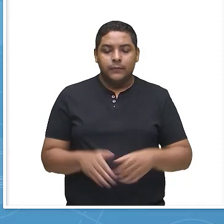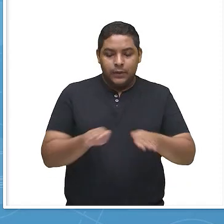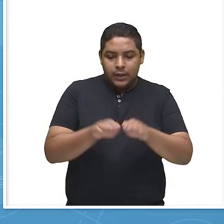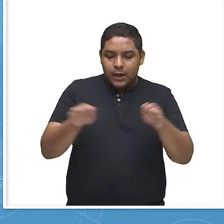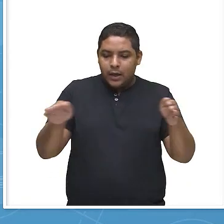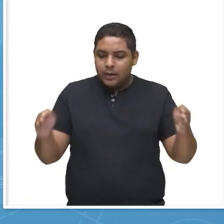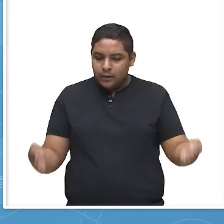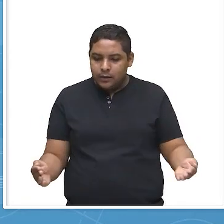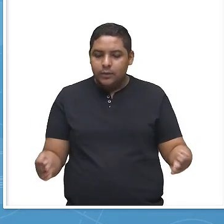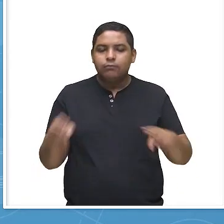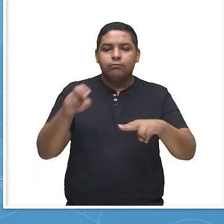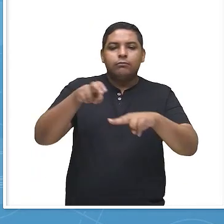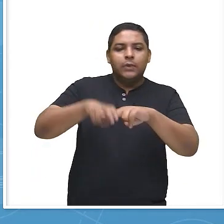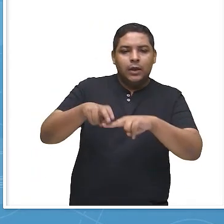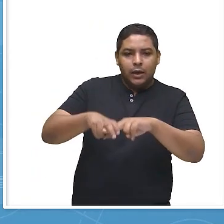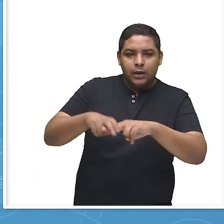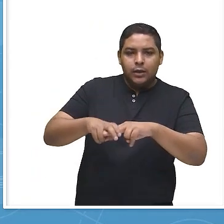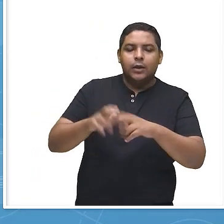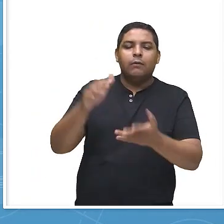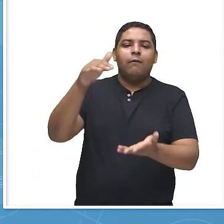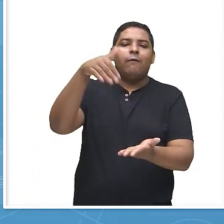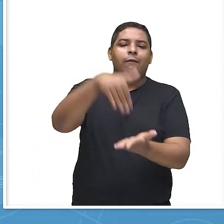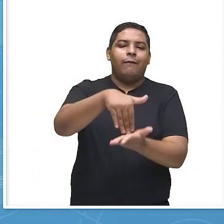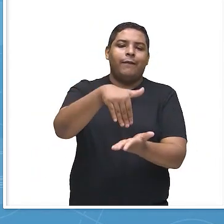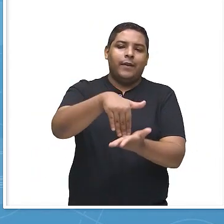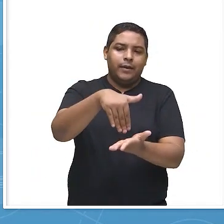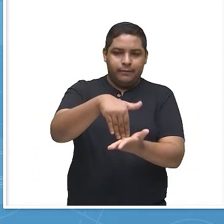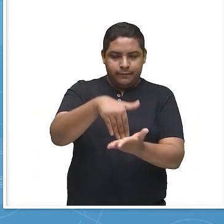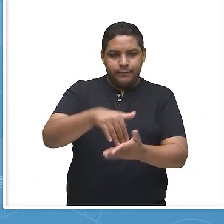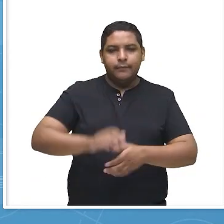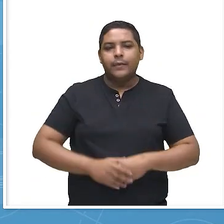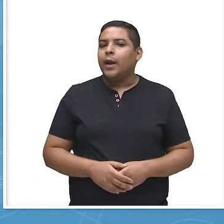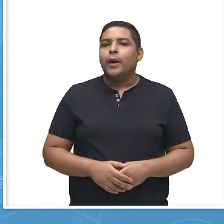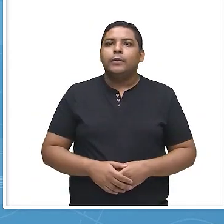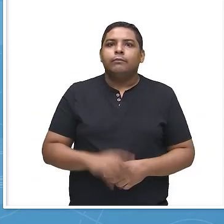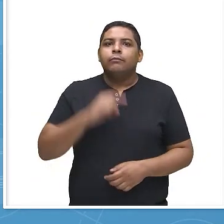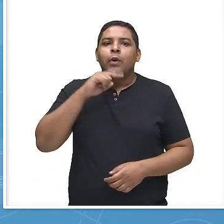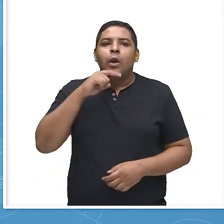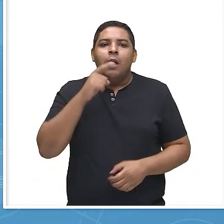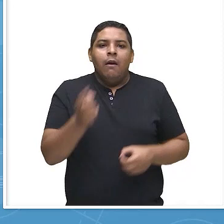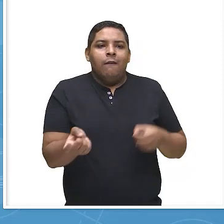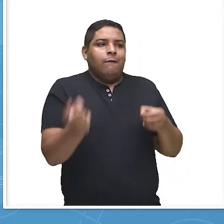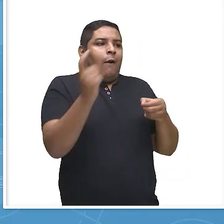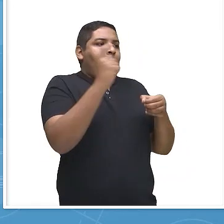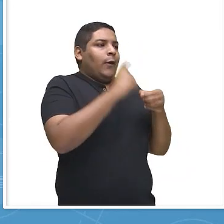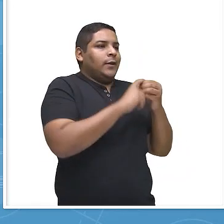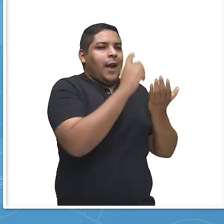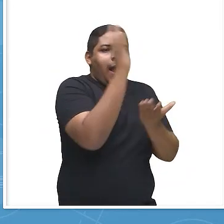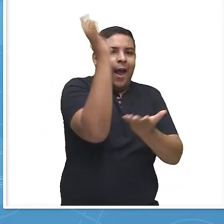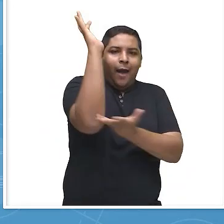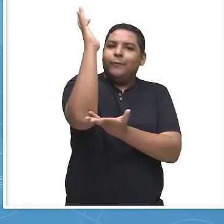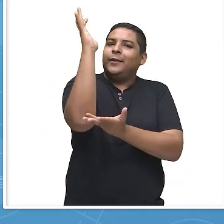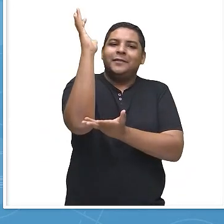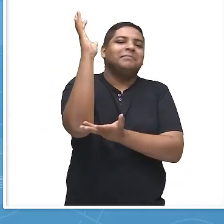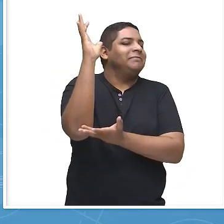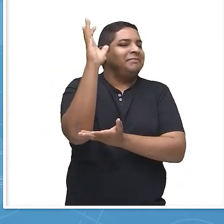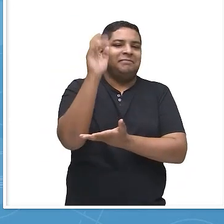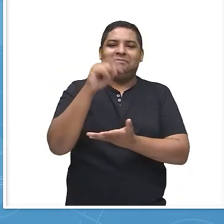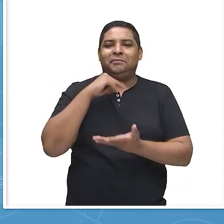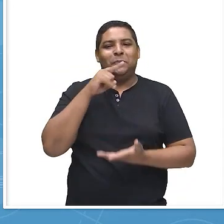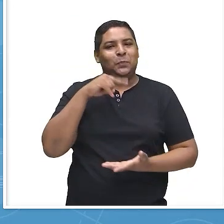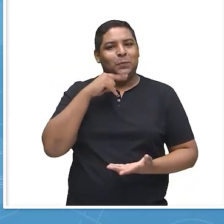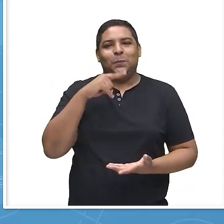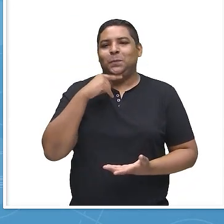cadeira. Ela não pode voltar a ser árvore novamente. Ela não tem condições de voltar a seu estado natural.